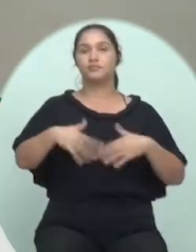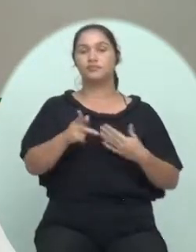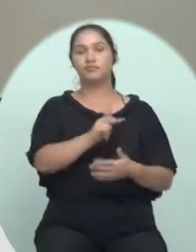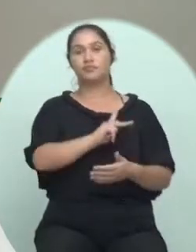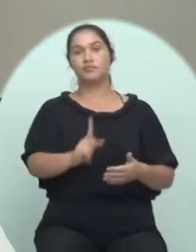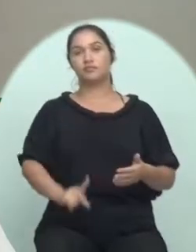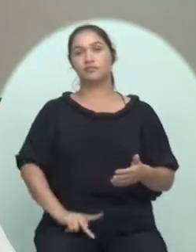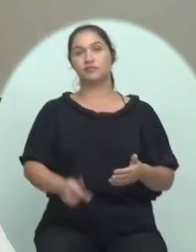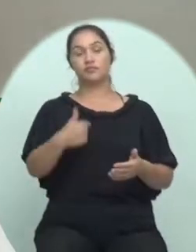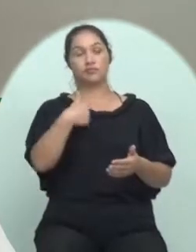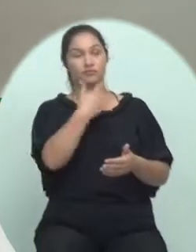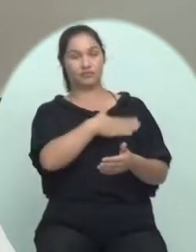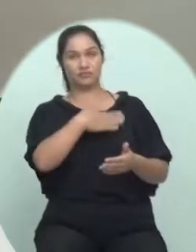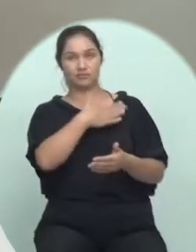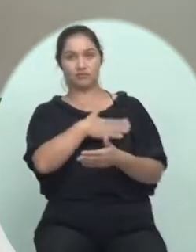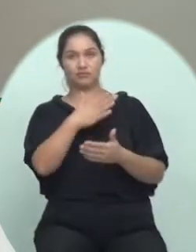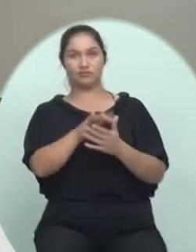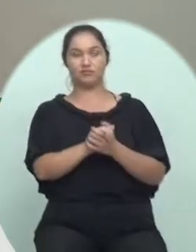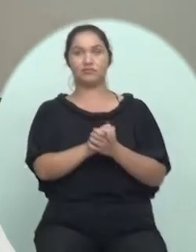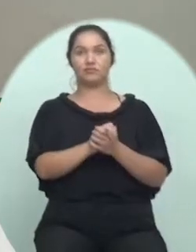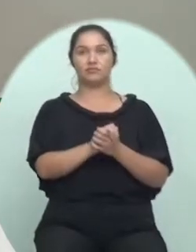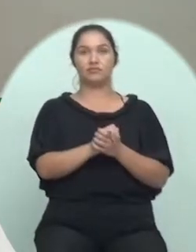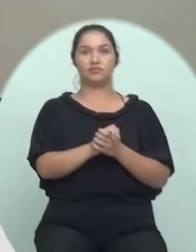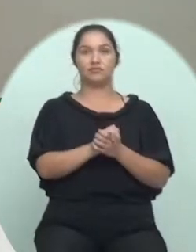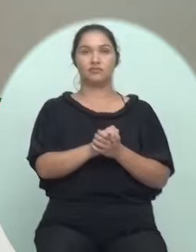disso, eu gostaria que fosse